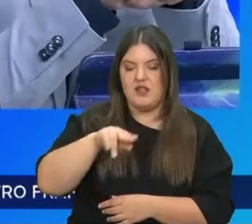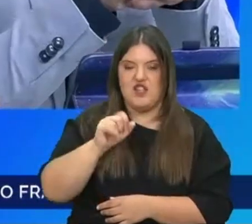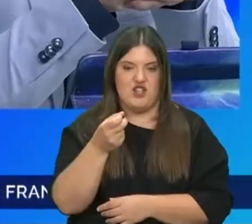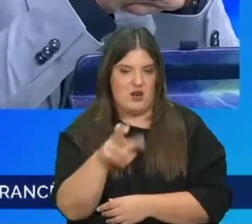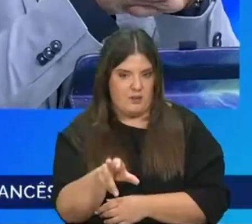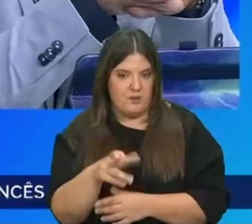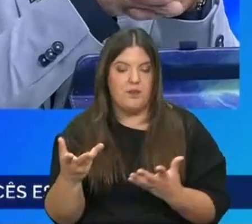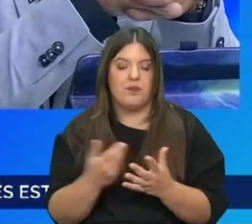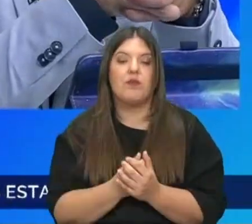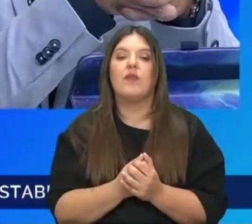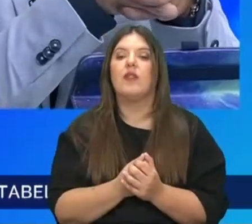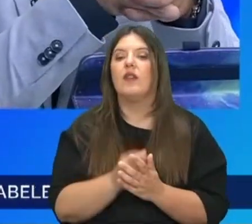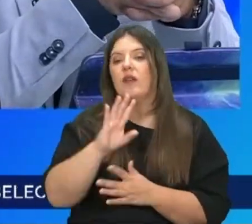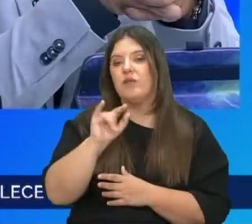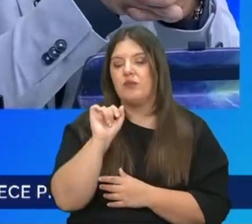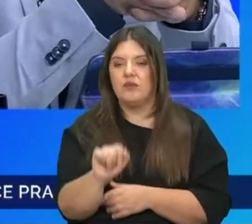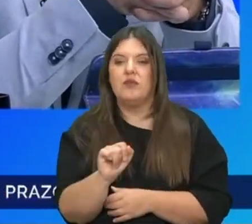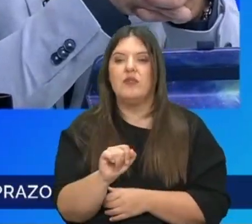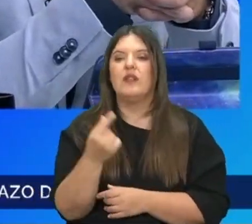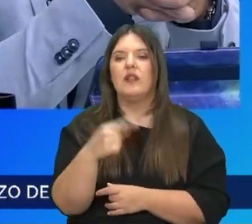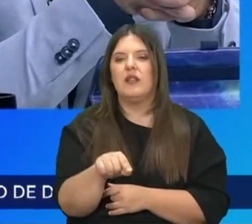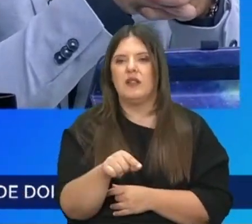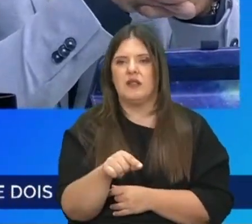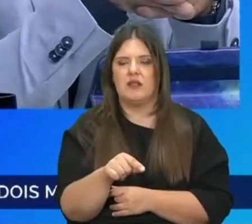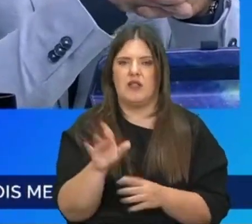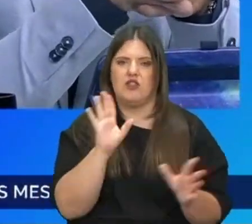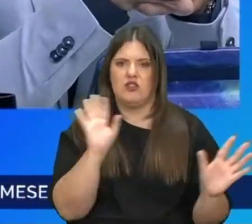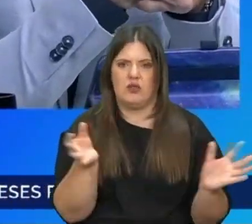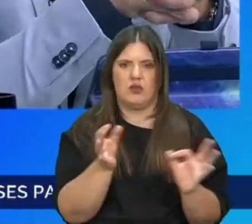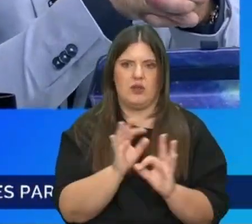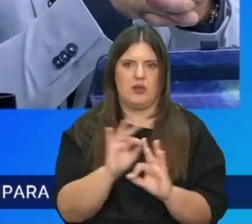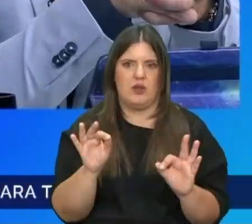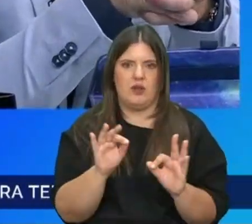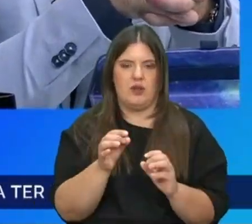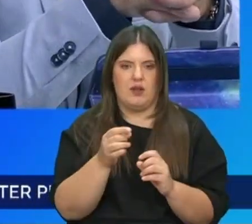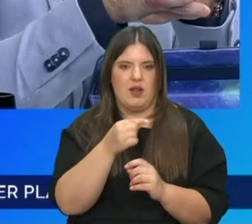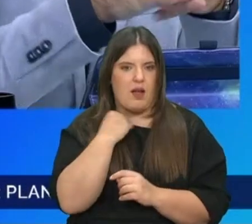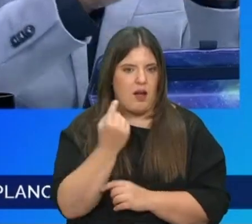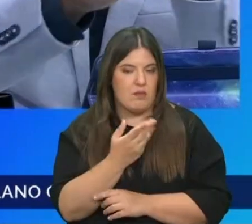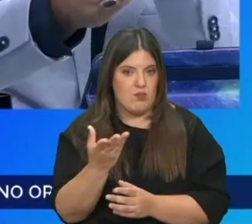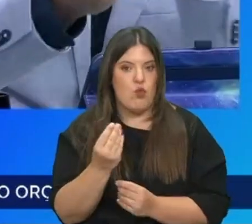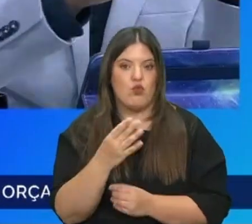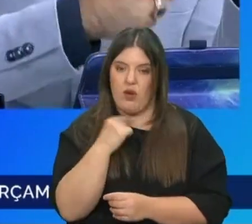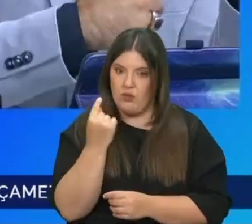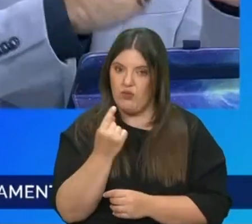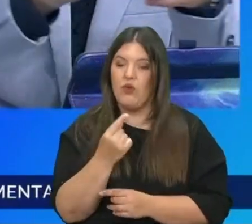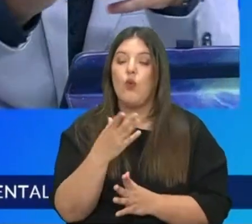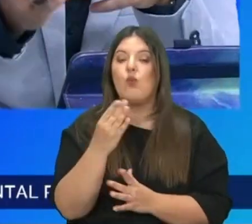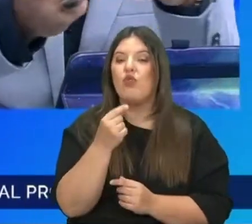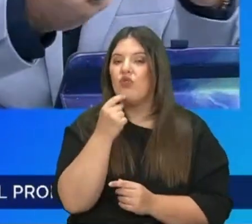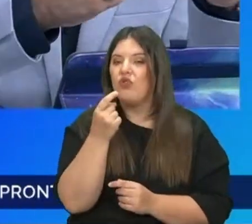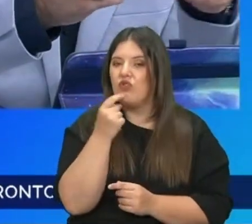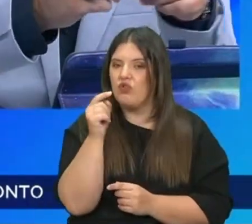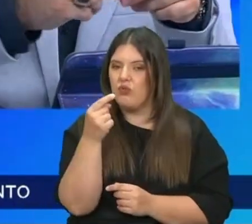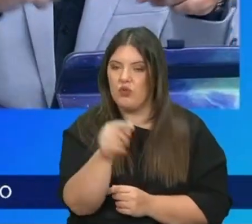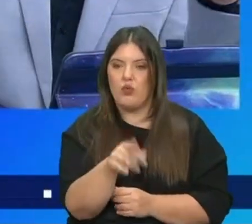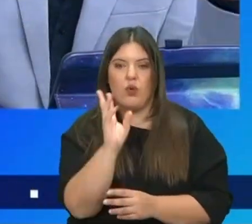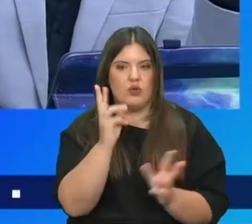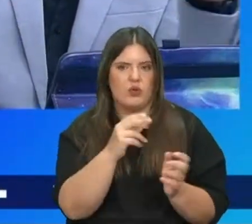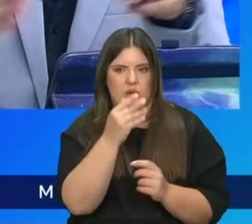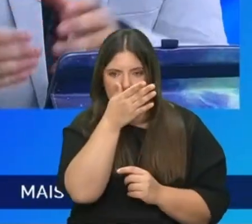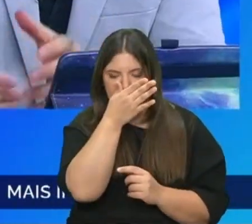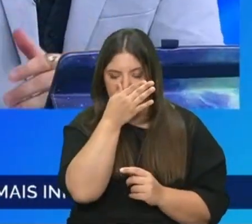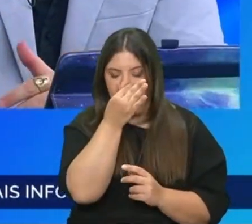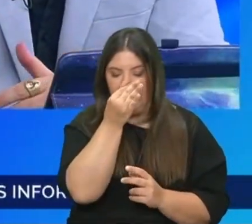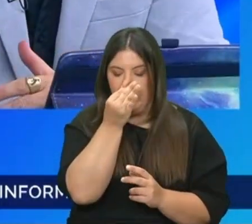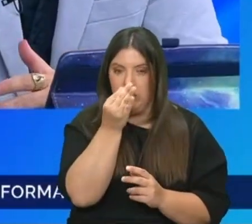e, escusado será dizer que ele é extraordinariamente raro. Muitos destes meteoritos, quando são encontrados estes ratos de